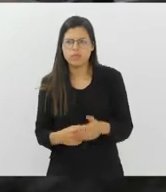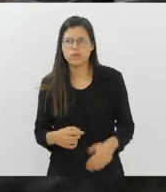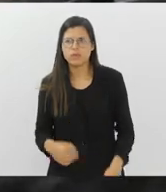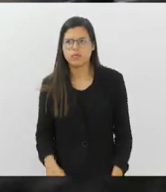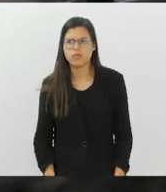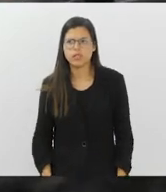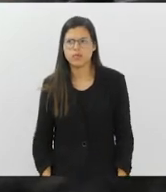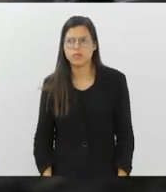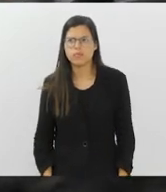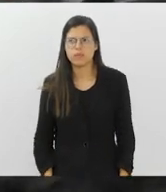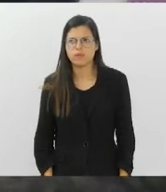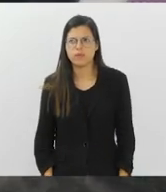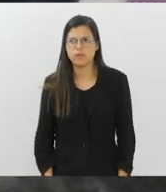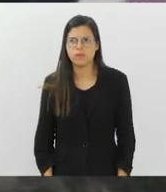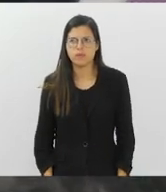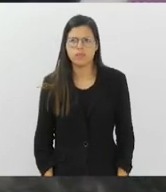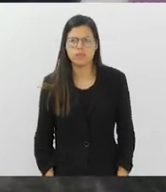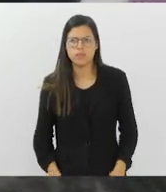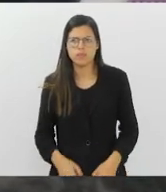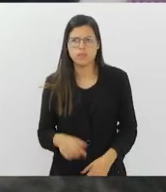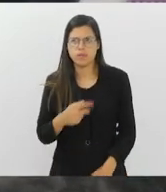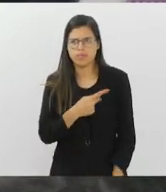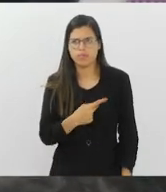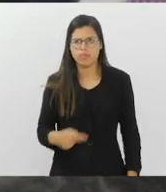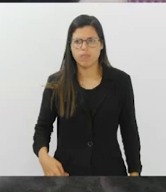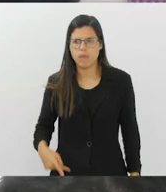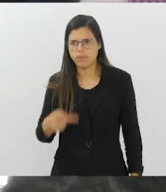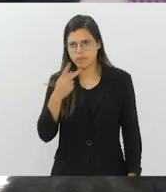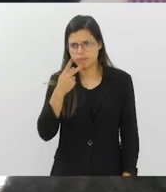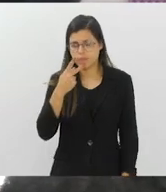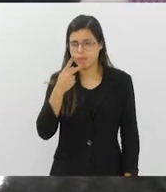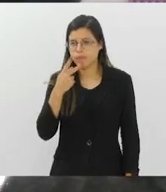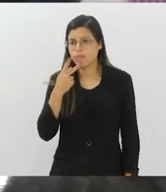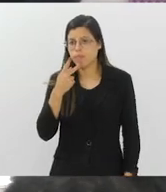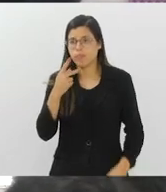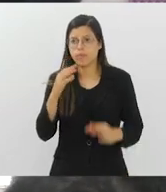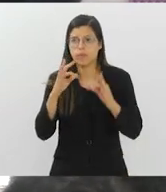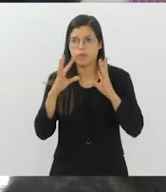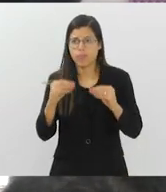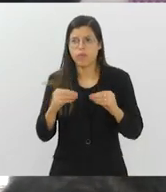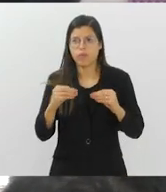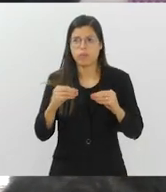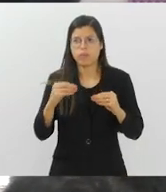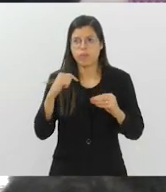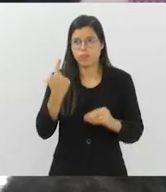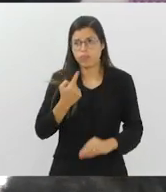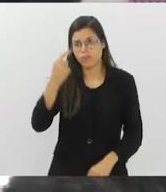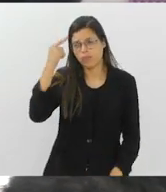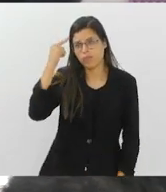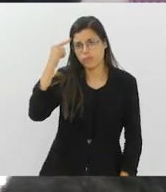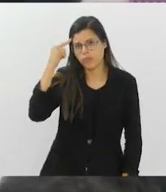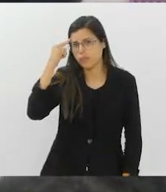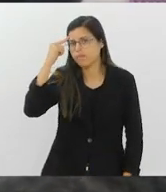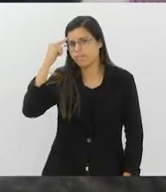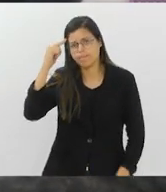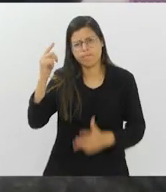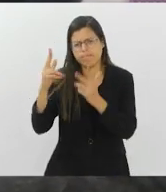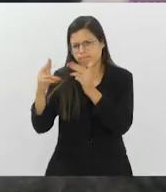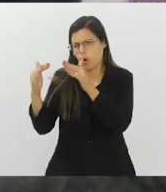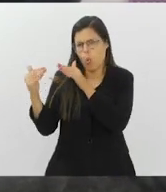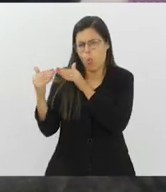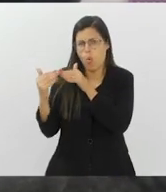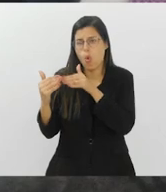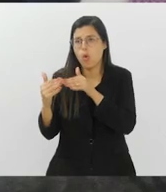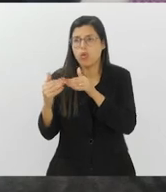presidente, só um minutinho, doutora Vera. O que o presidente falou aqui é tudo o que a gente pensa. Agora, se a gente ouvir